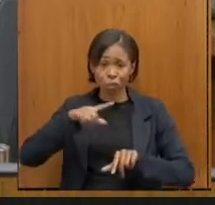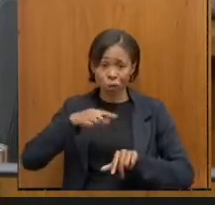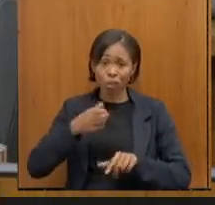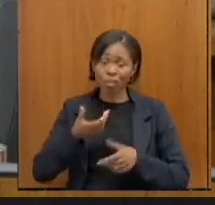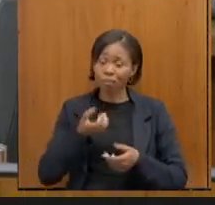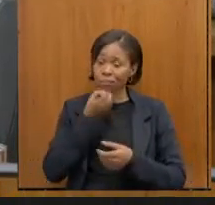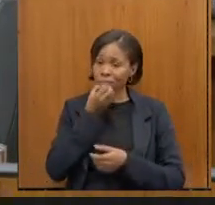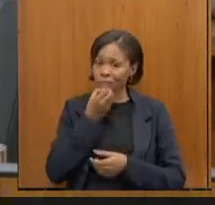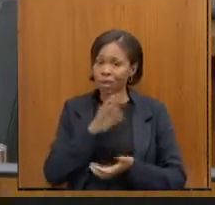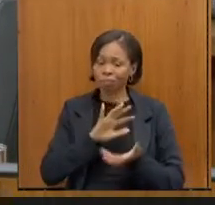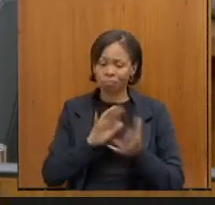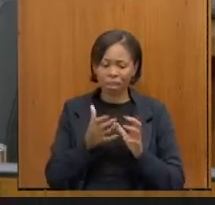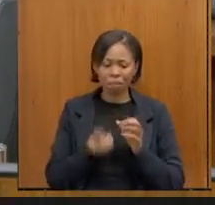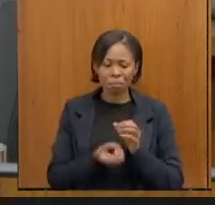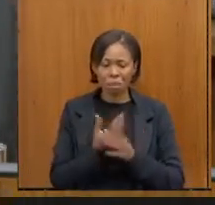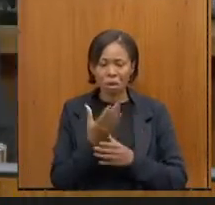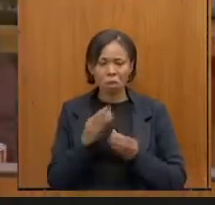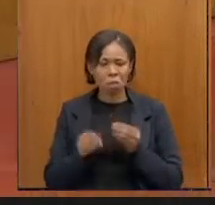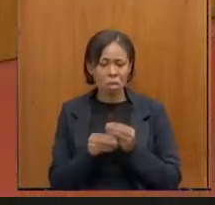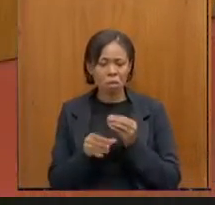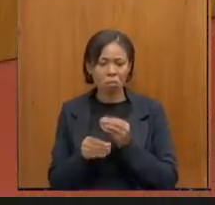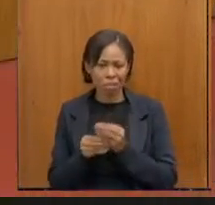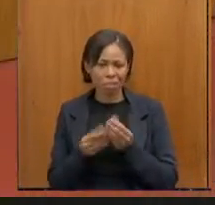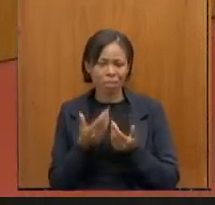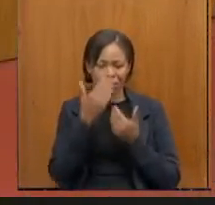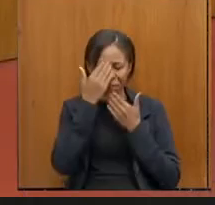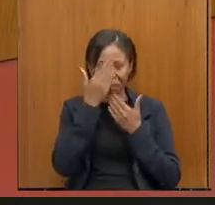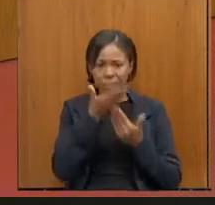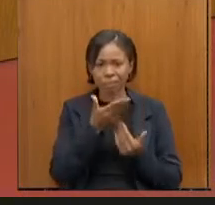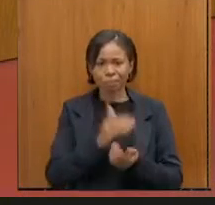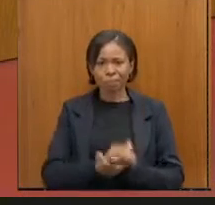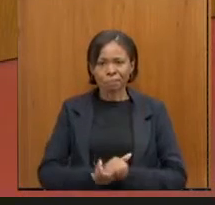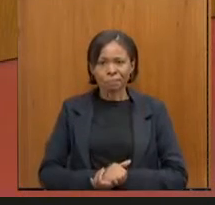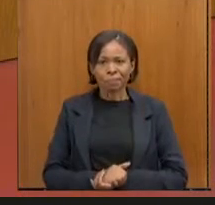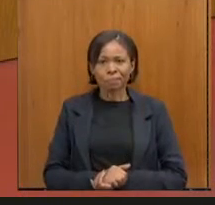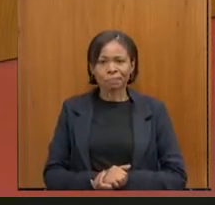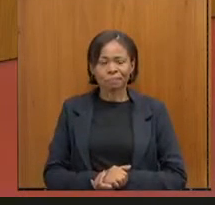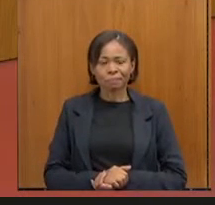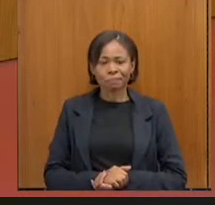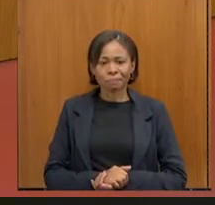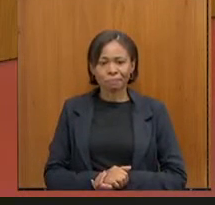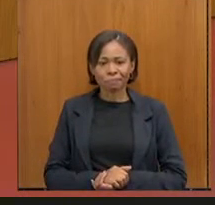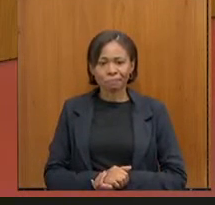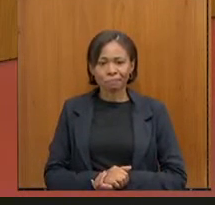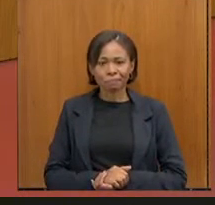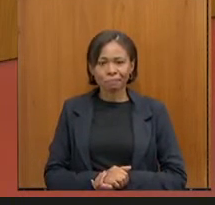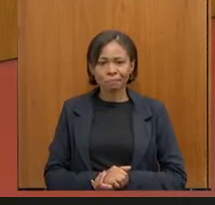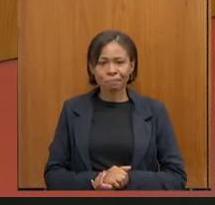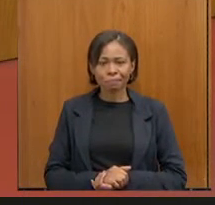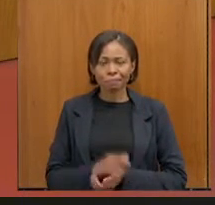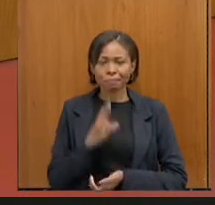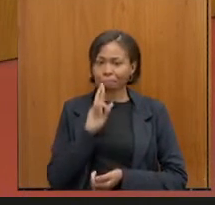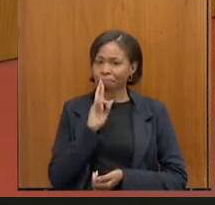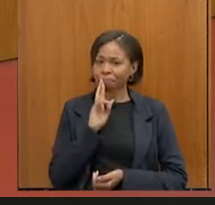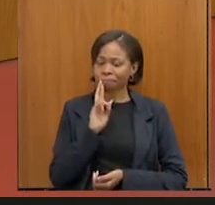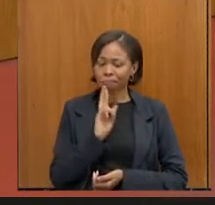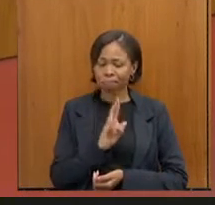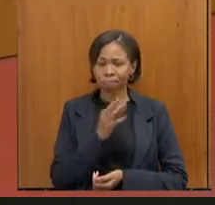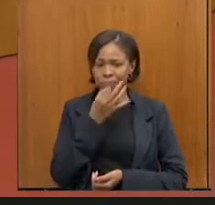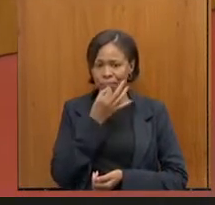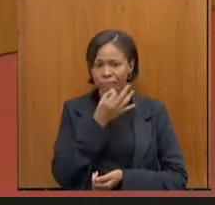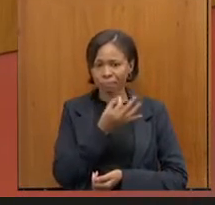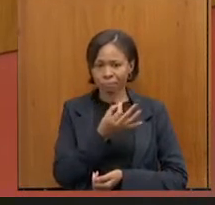obrigado pela oportunidade de poder trazer essa informação aqui para as considerações finais passo a palavra por até dois minutos para o deputado